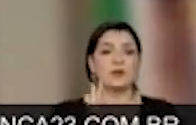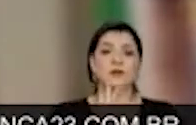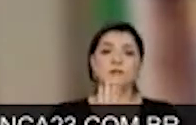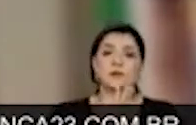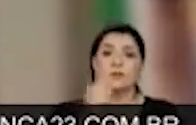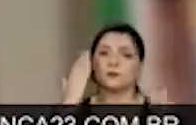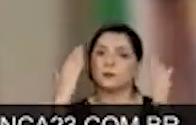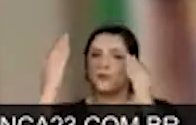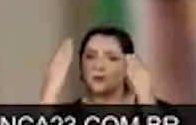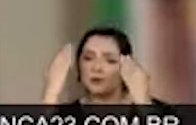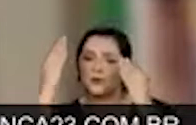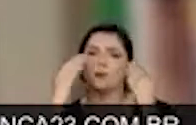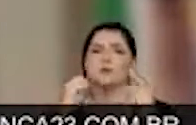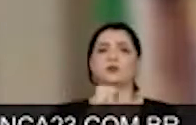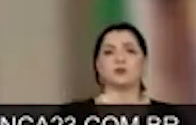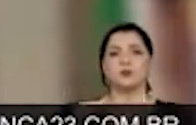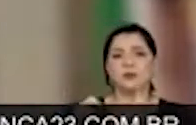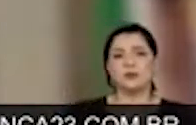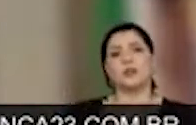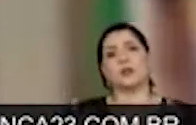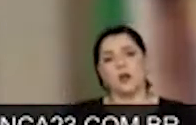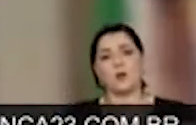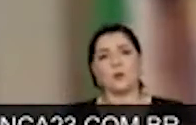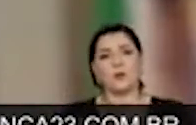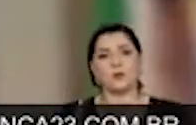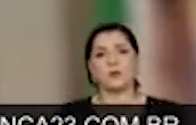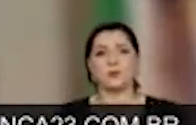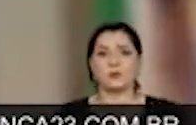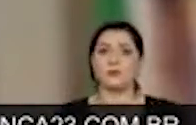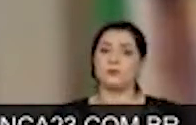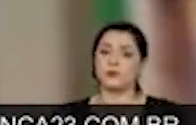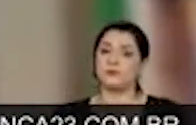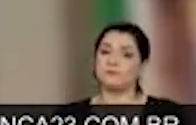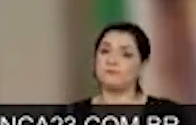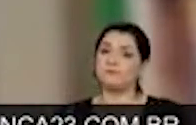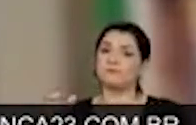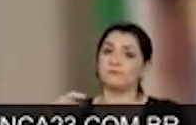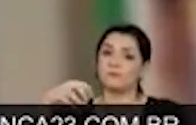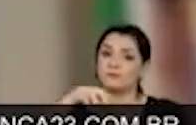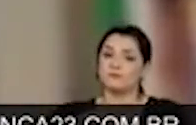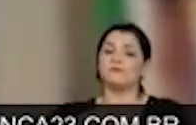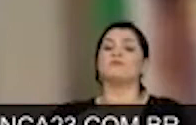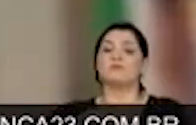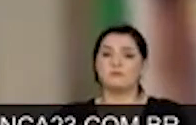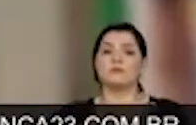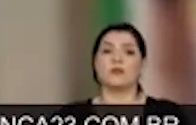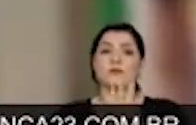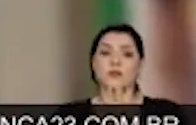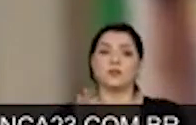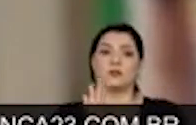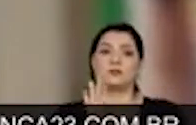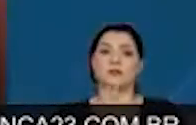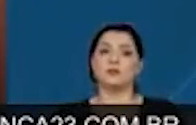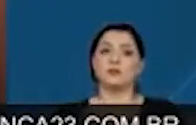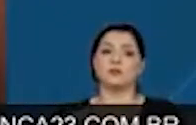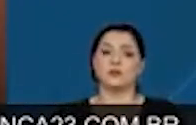assistência psicológica e social do poder público através dos centros de referência da assistência